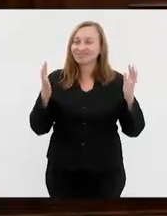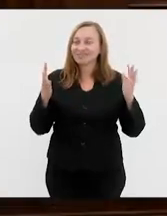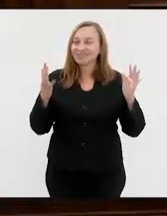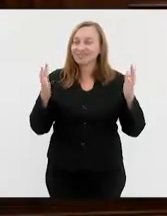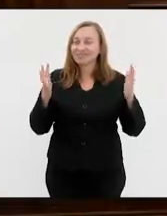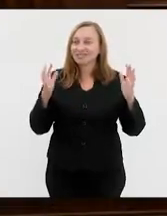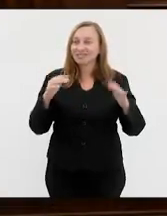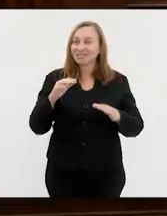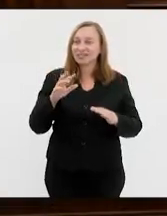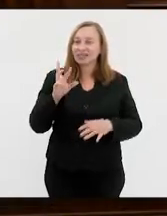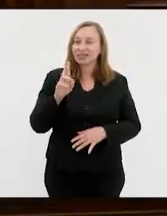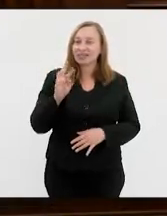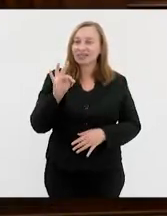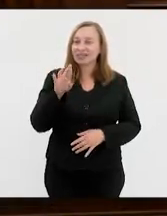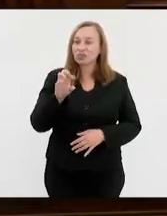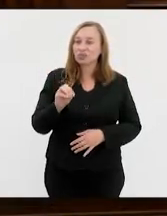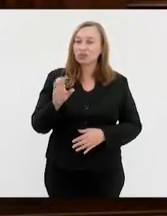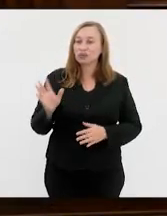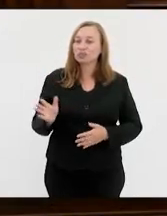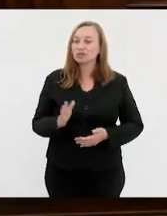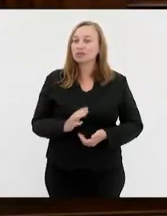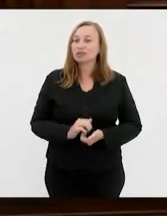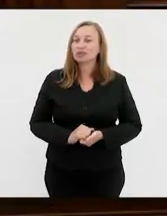Renato Miranda,